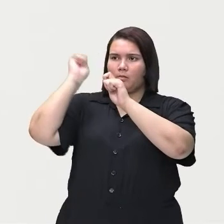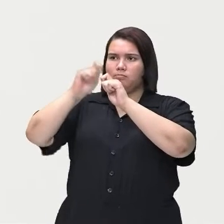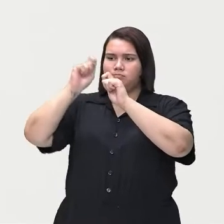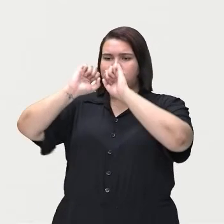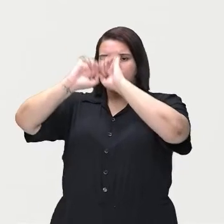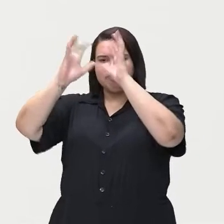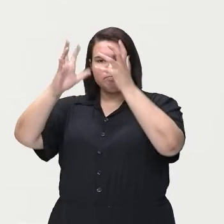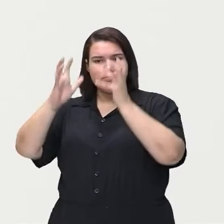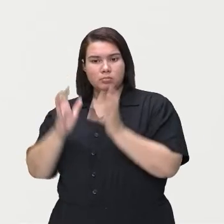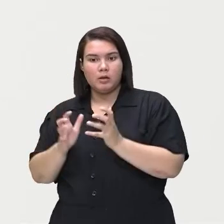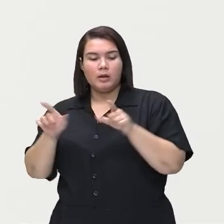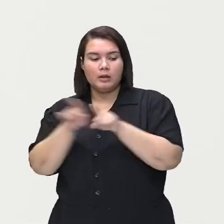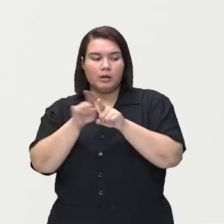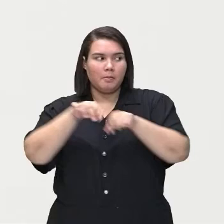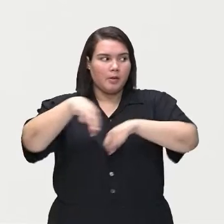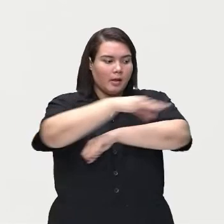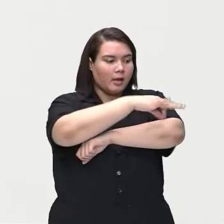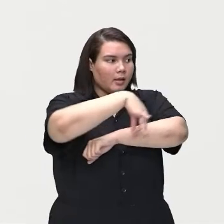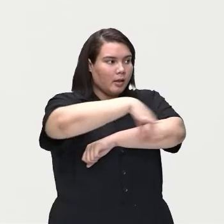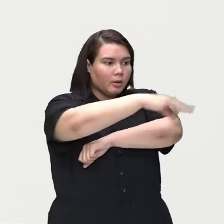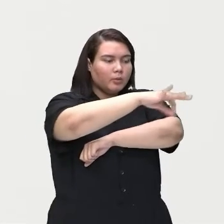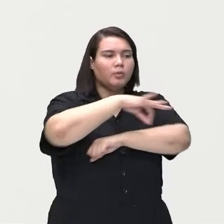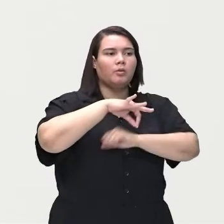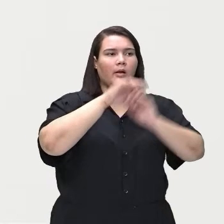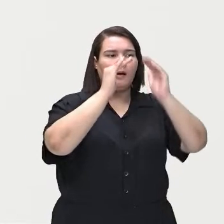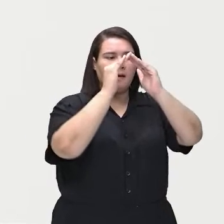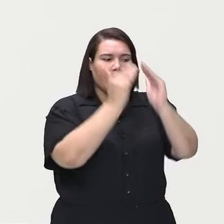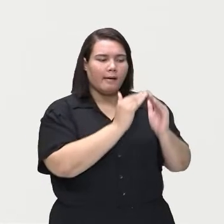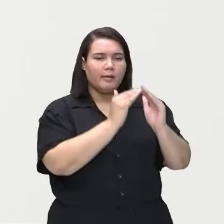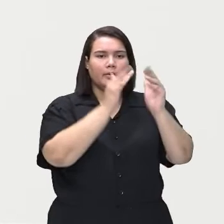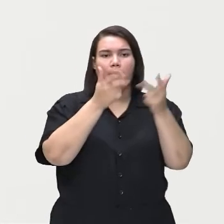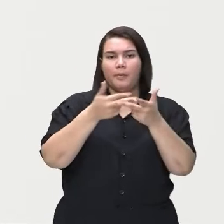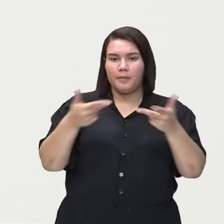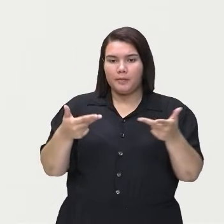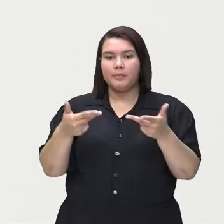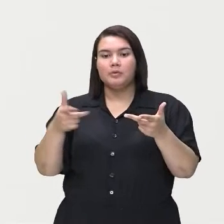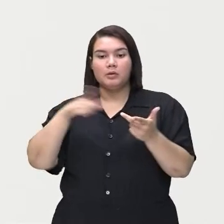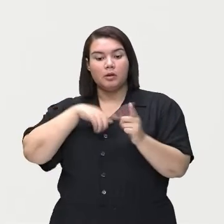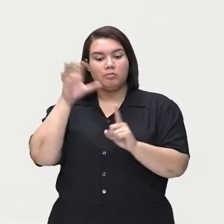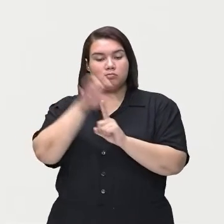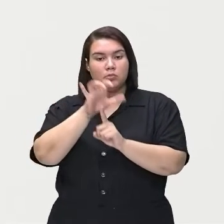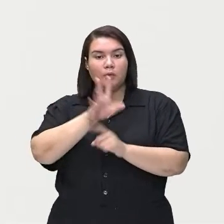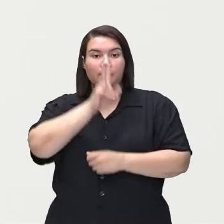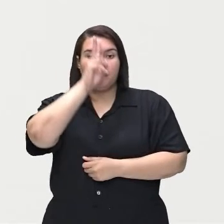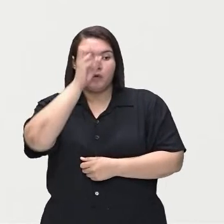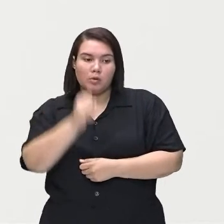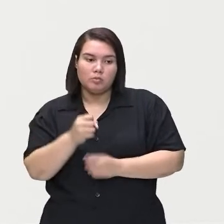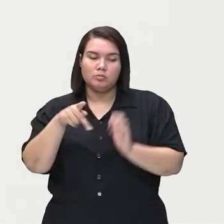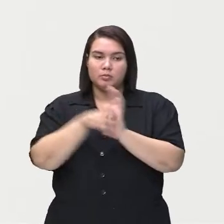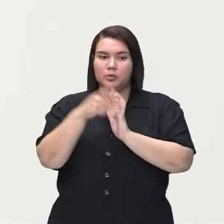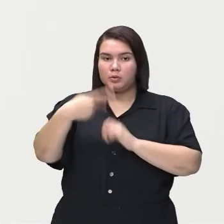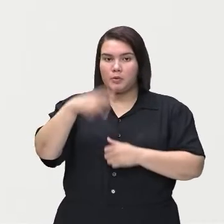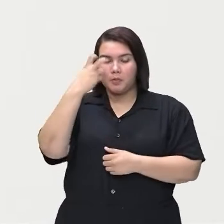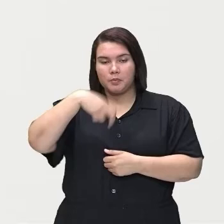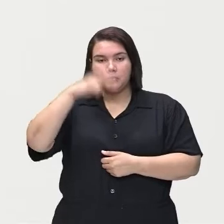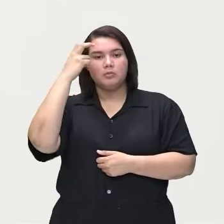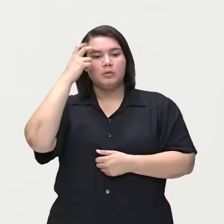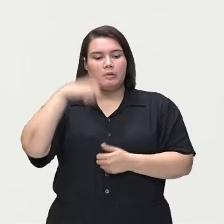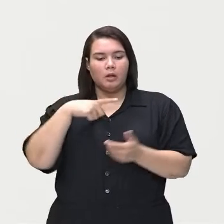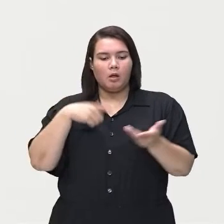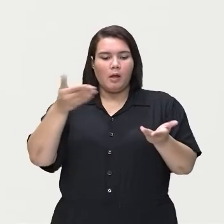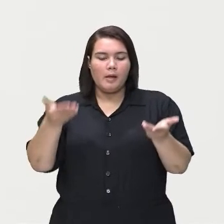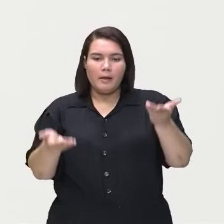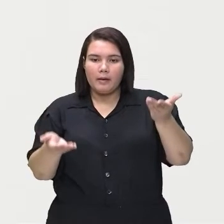na arquitetura. Então a gente vai ver essa influência forte da cultura grego-romana que buscava aí esse equilíbrio